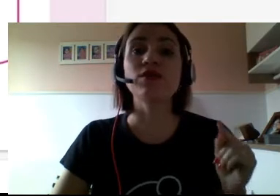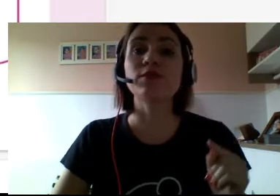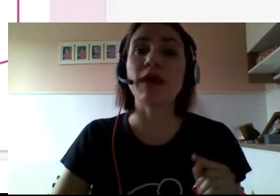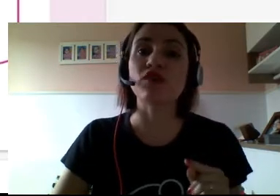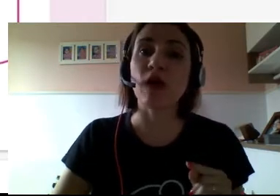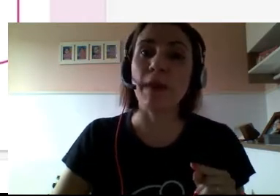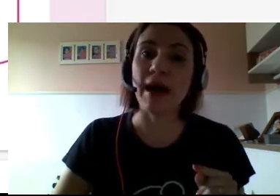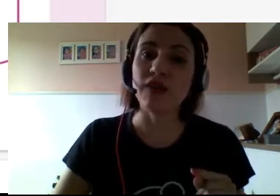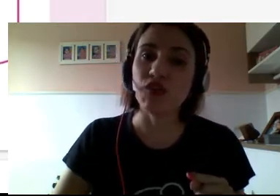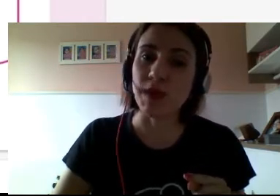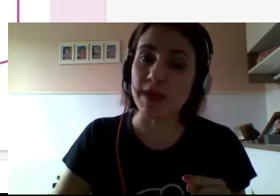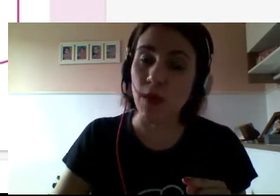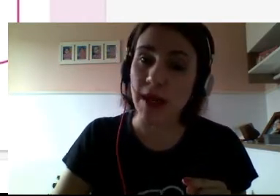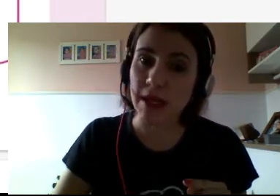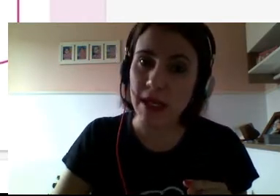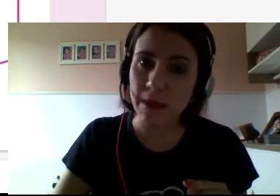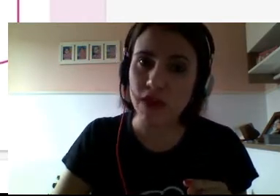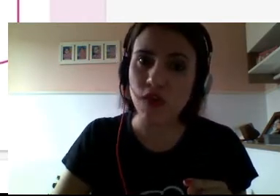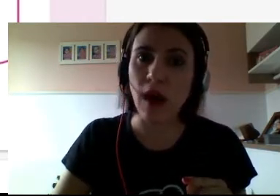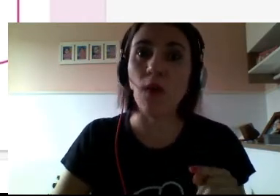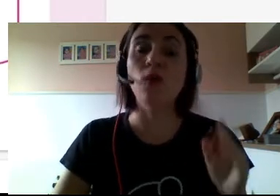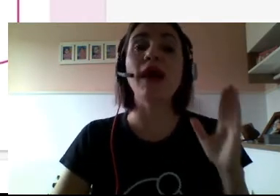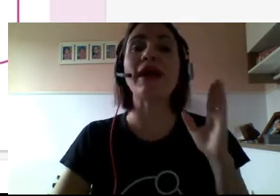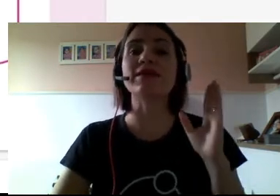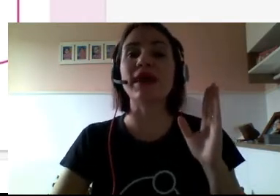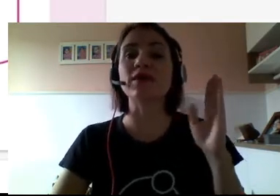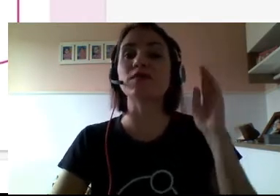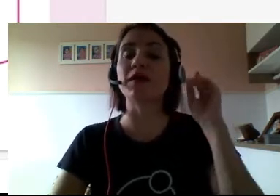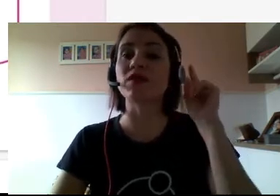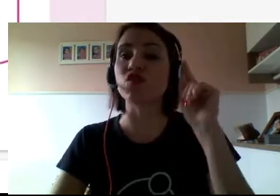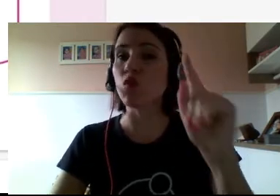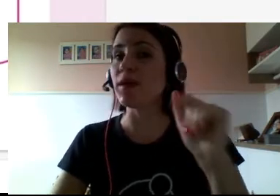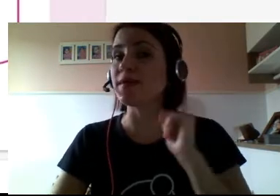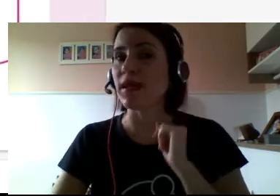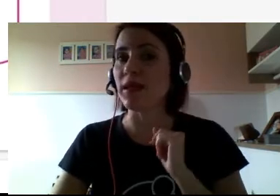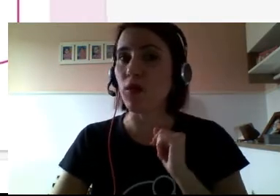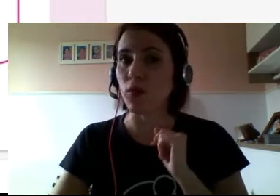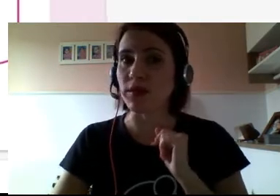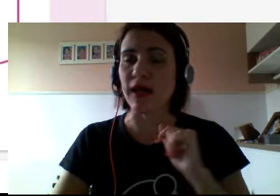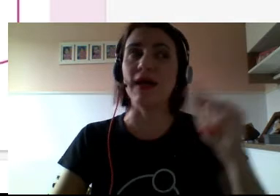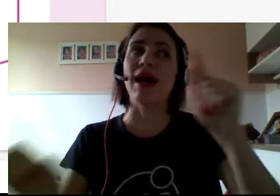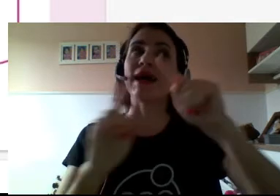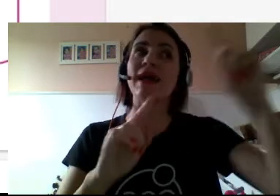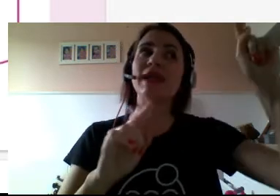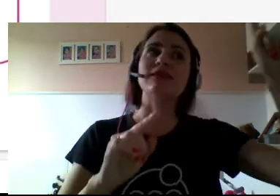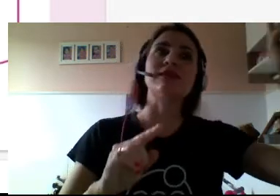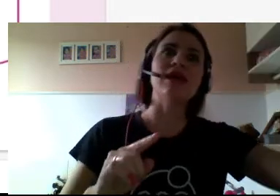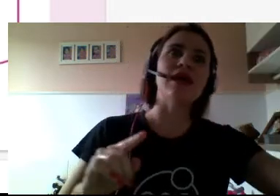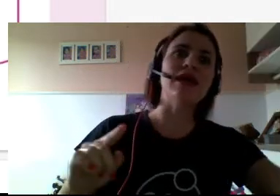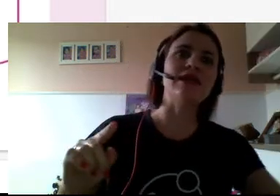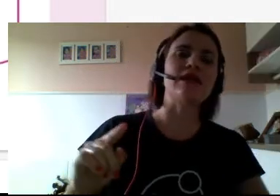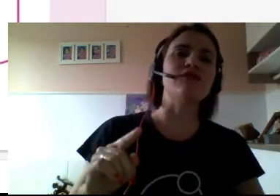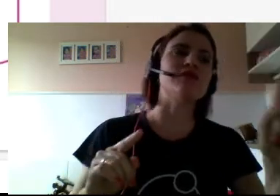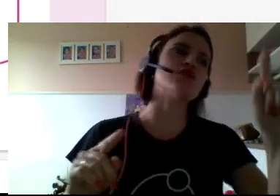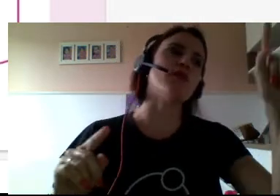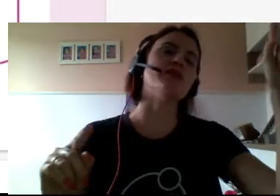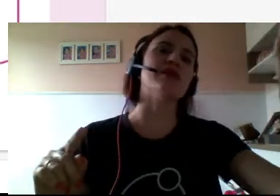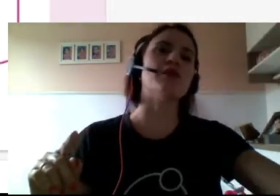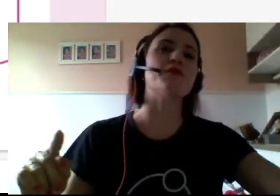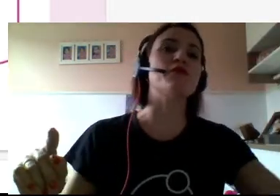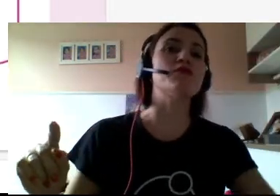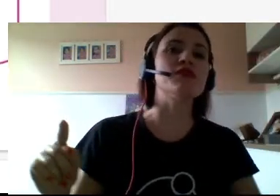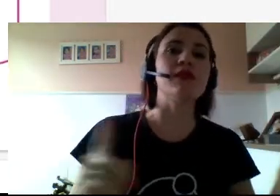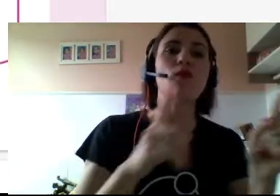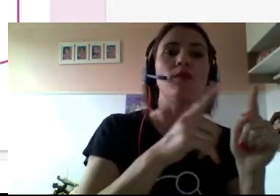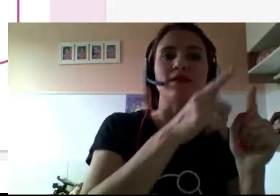crie no espaço abaixo então aqui pessoal um cartaz para sua cena curta aquela cena que